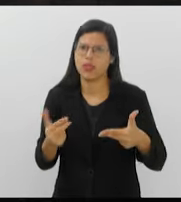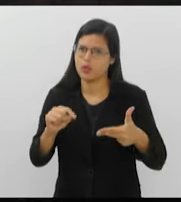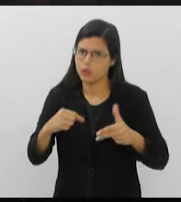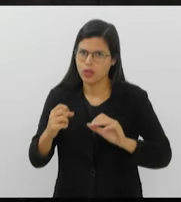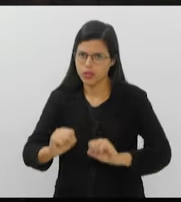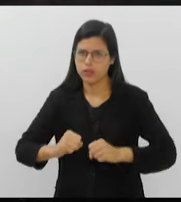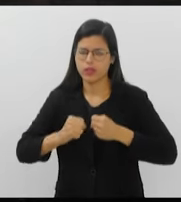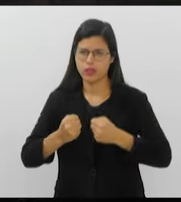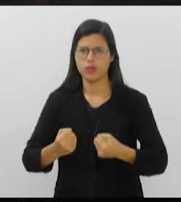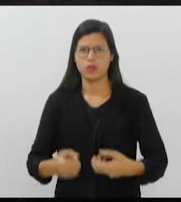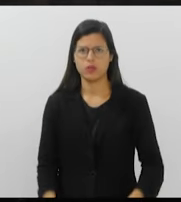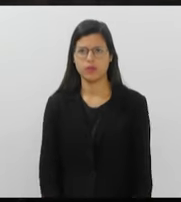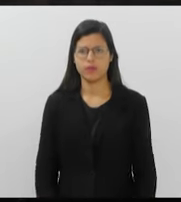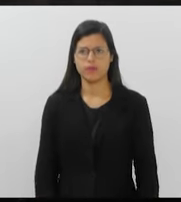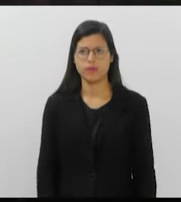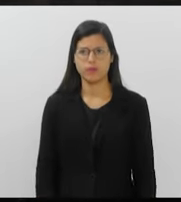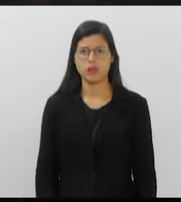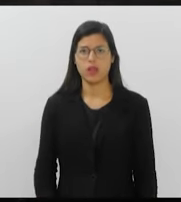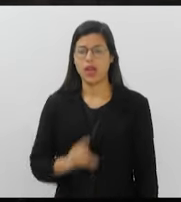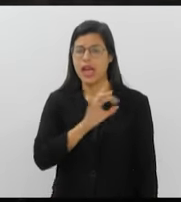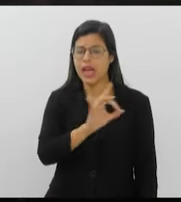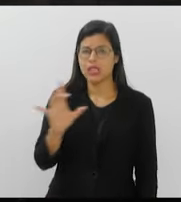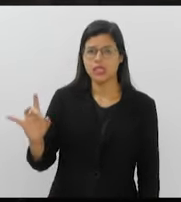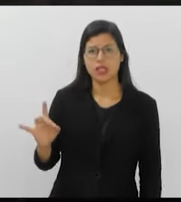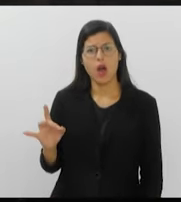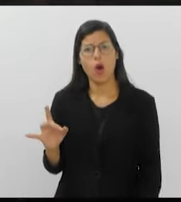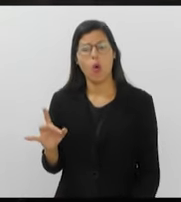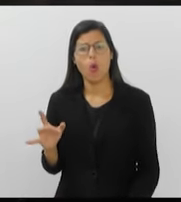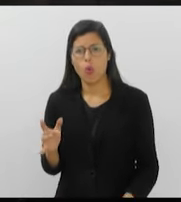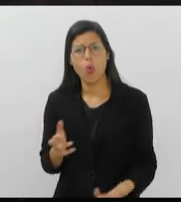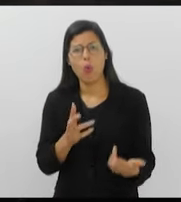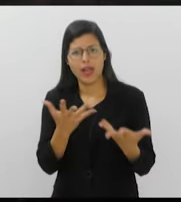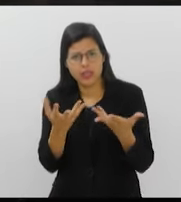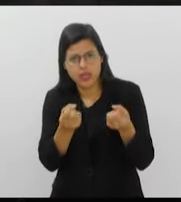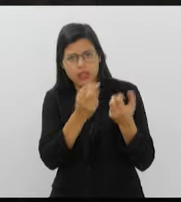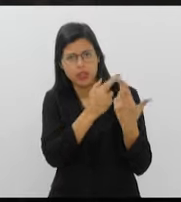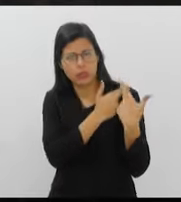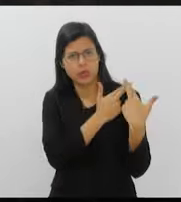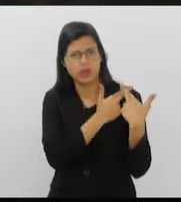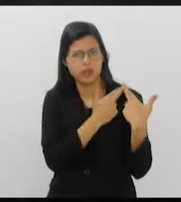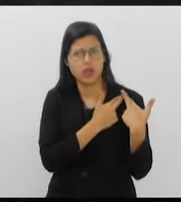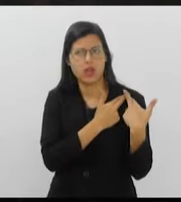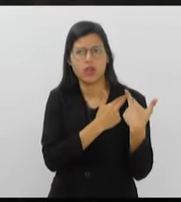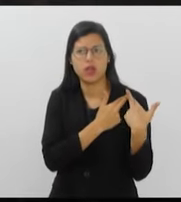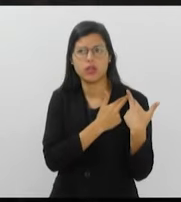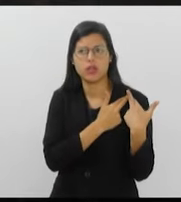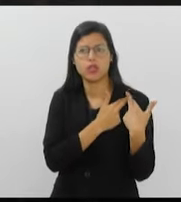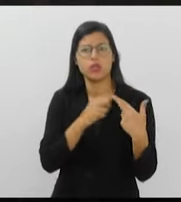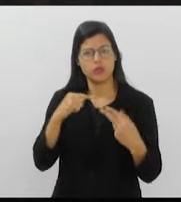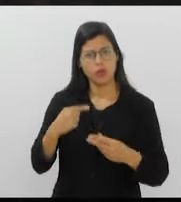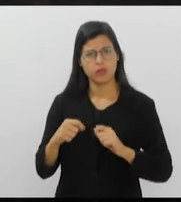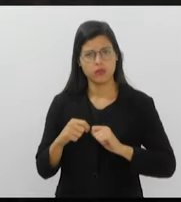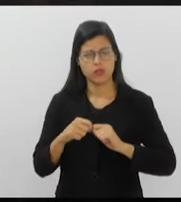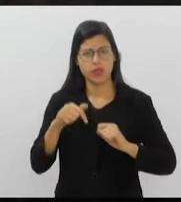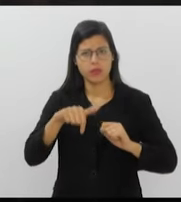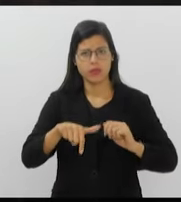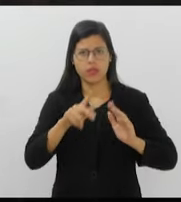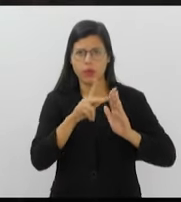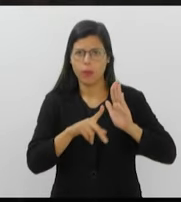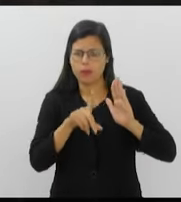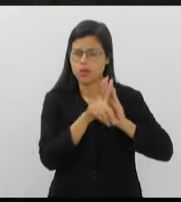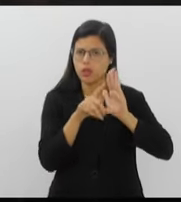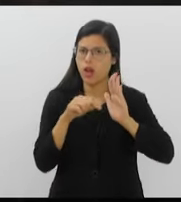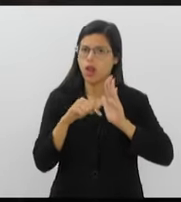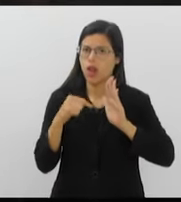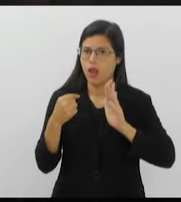enfrentando. Então cada um assuma a sua responsabilidade. Então protocolamos nessa casa aqui,